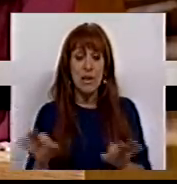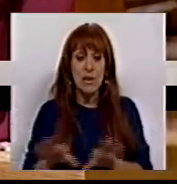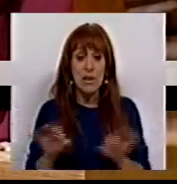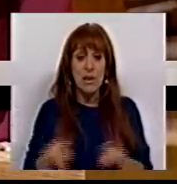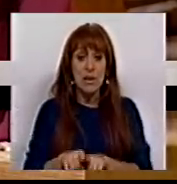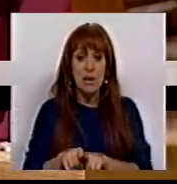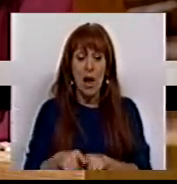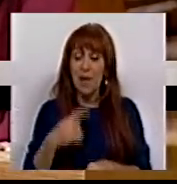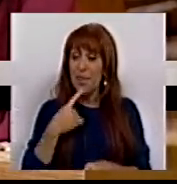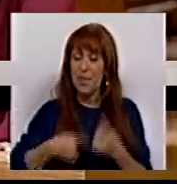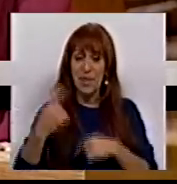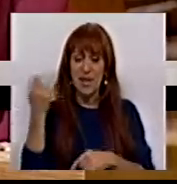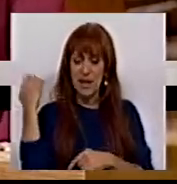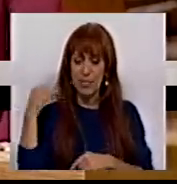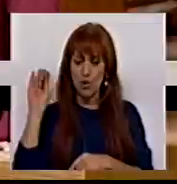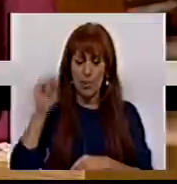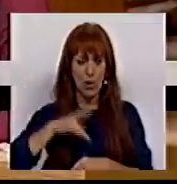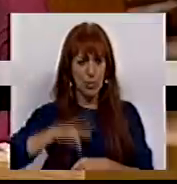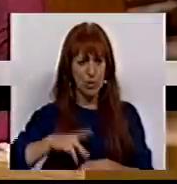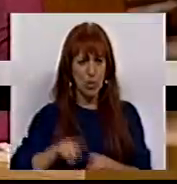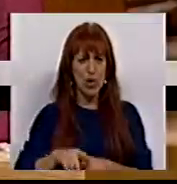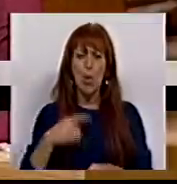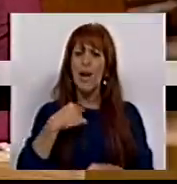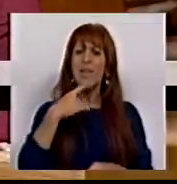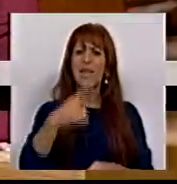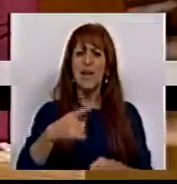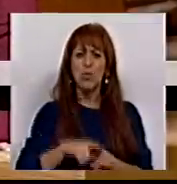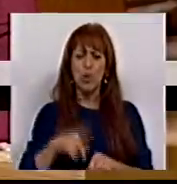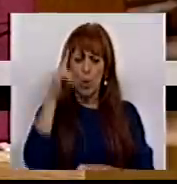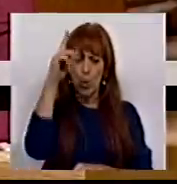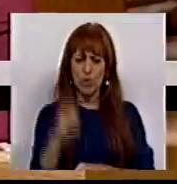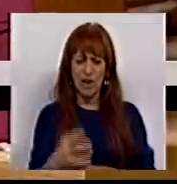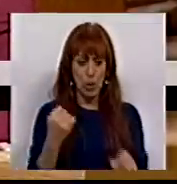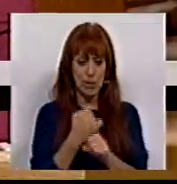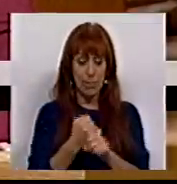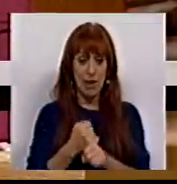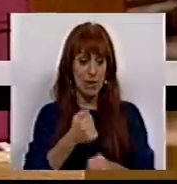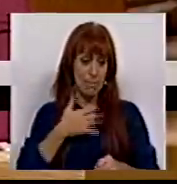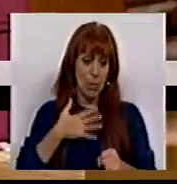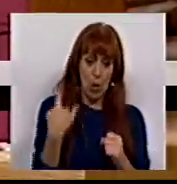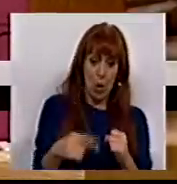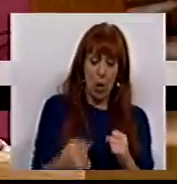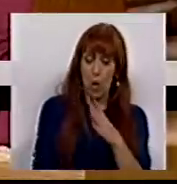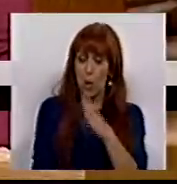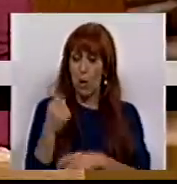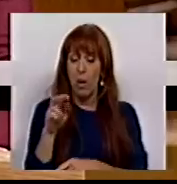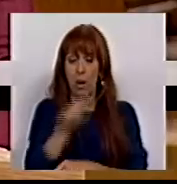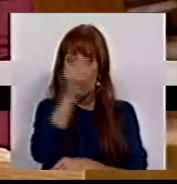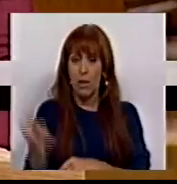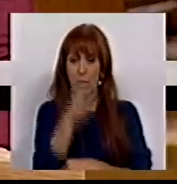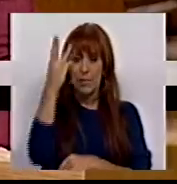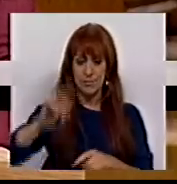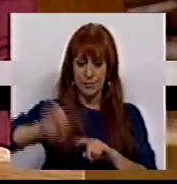aliás denunciou recentemente o Banco de Portugal ao afirmar que um terço do emprego por conta de outrem, criado no terceiro trimestre